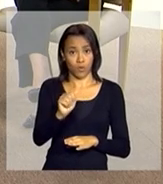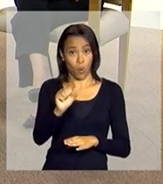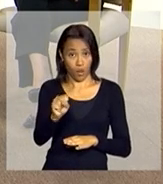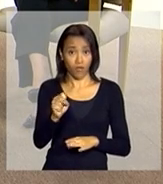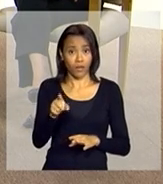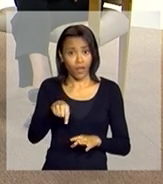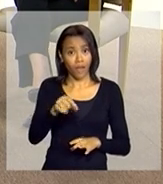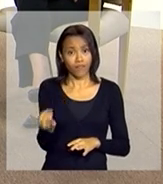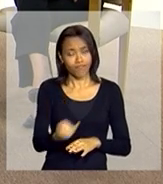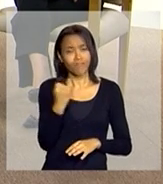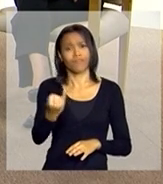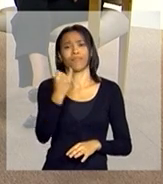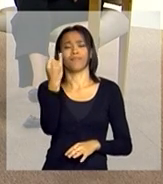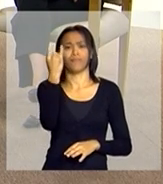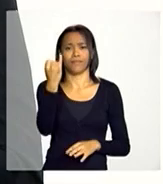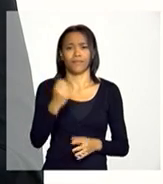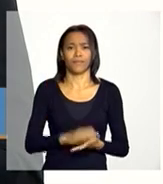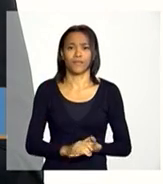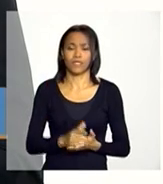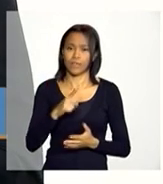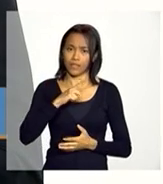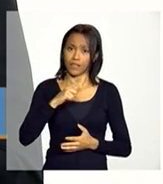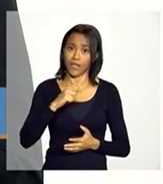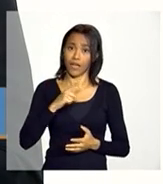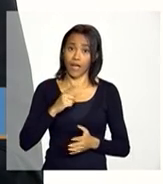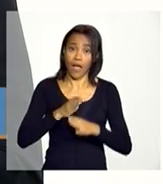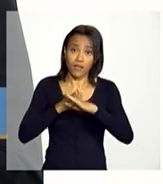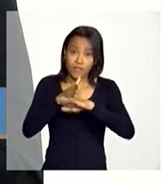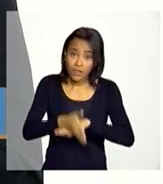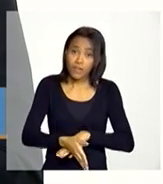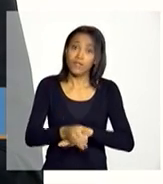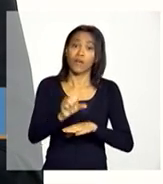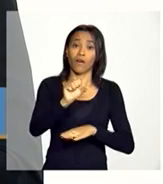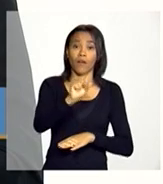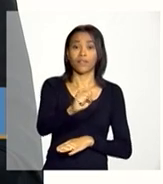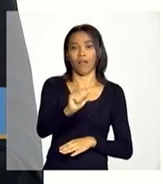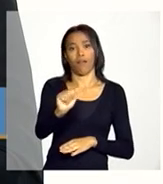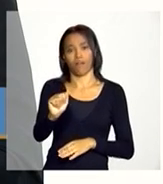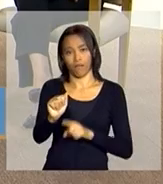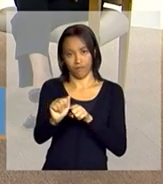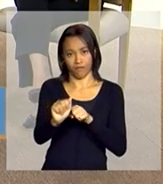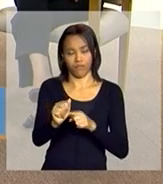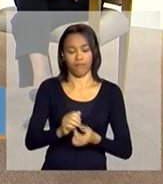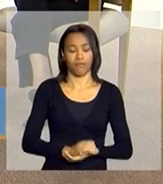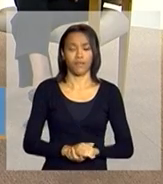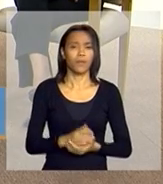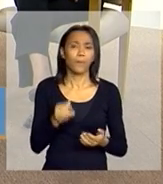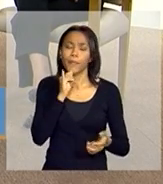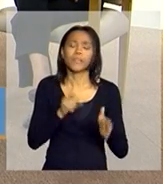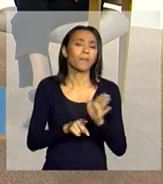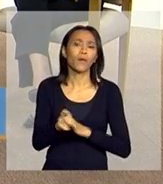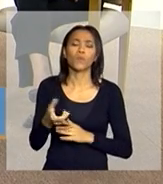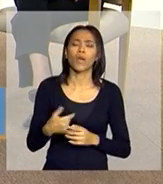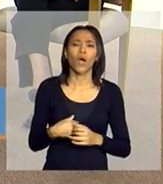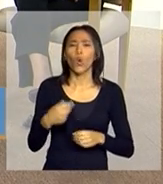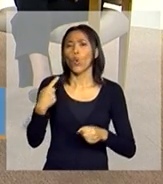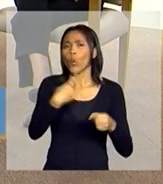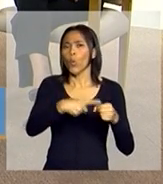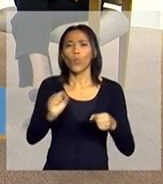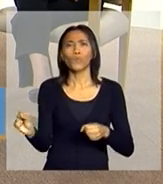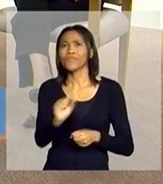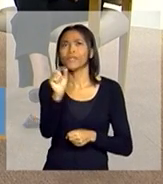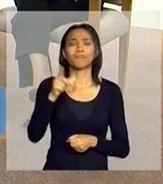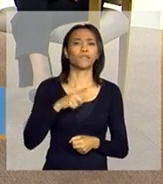importante eh ter acesso ao osa Ô Frederico vamos supor um município que não tem acesso ao